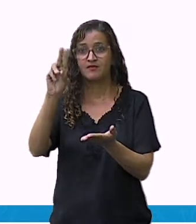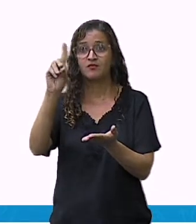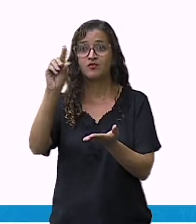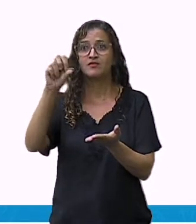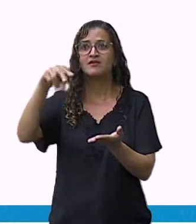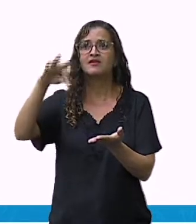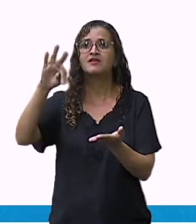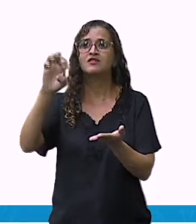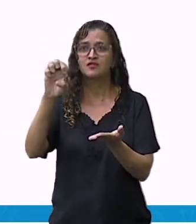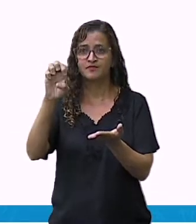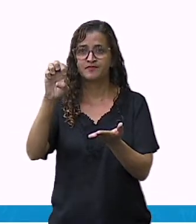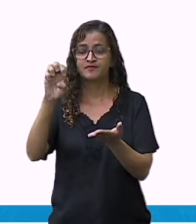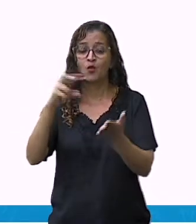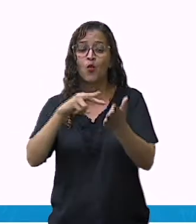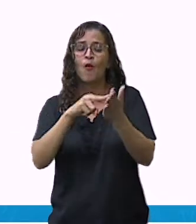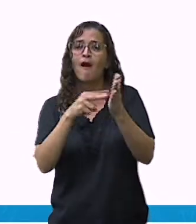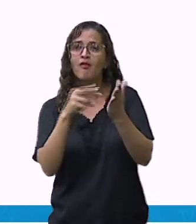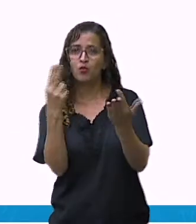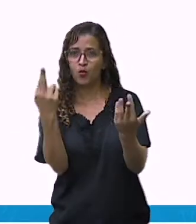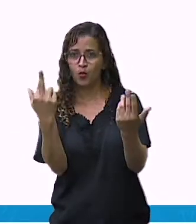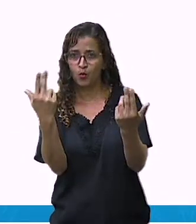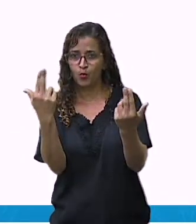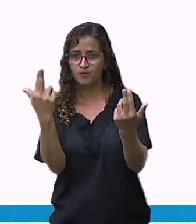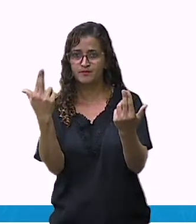encontrei a seguinte definição: